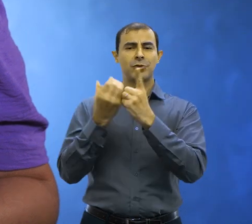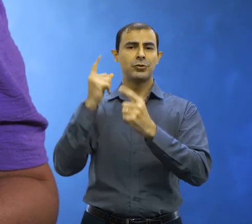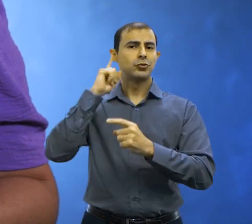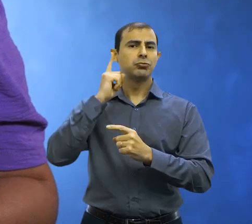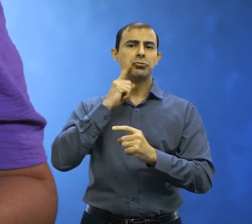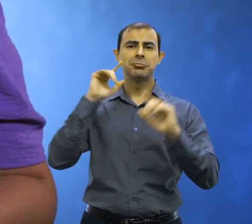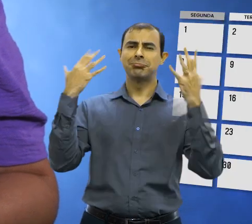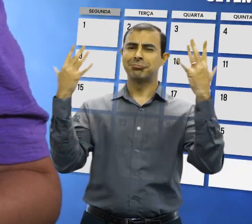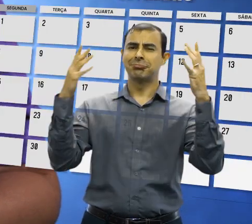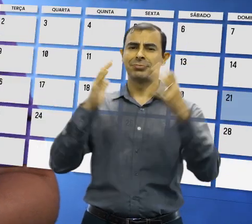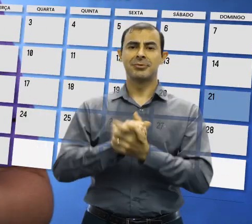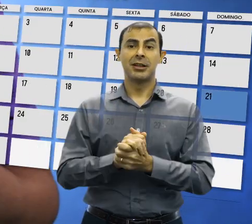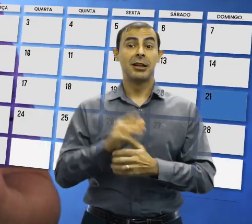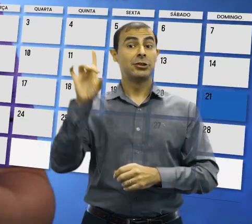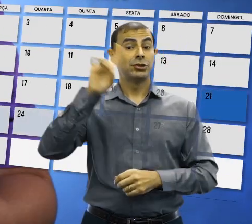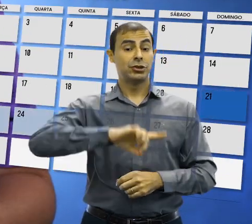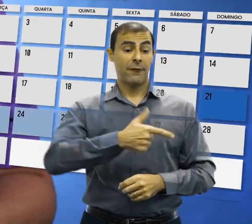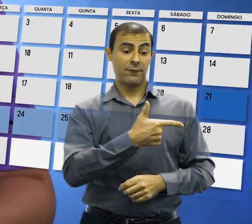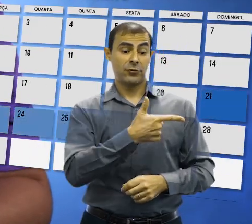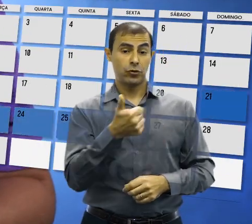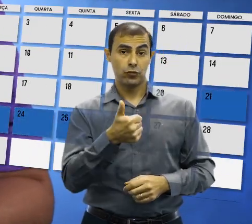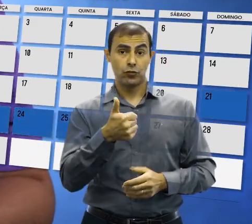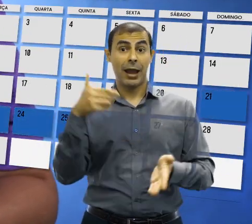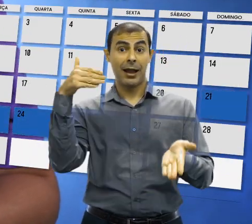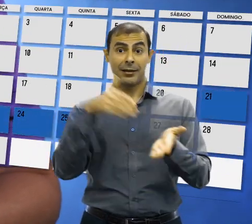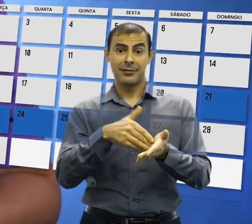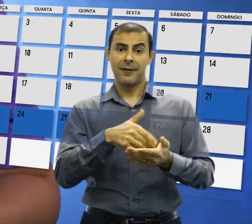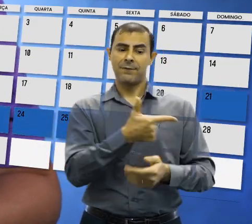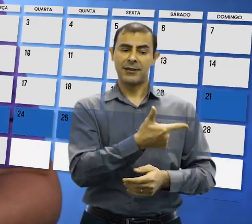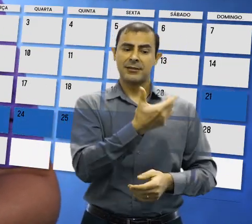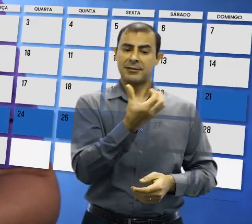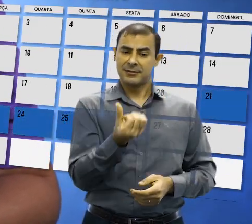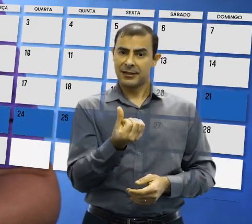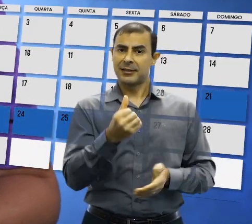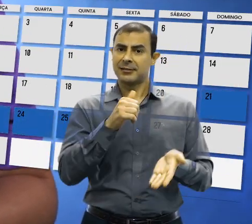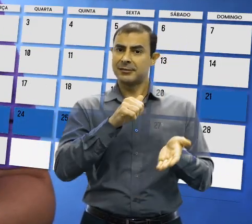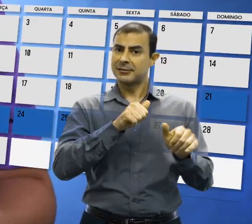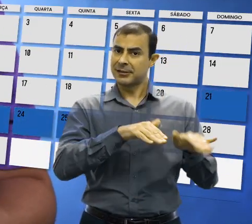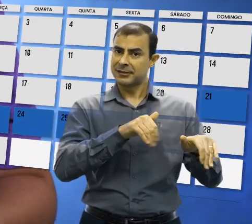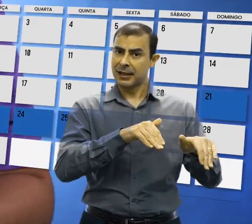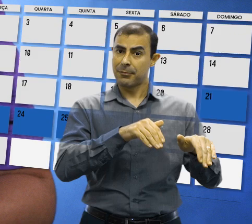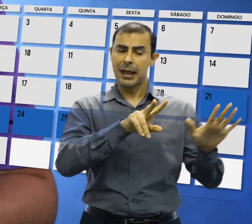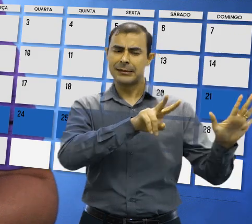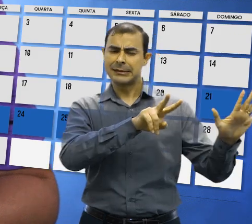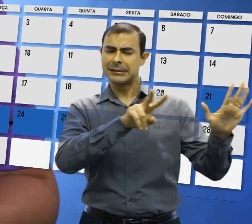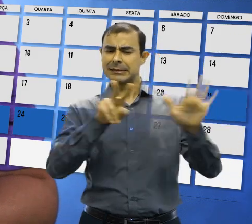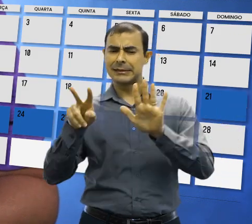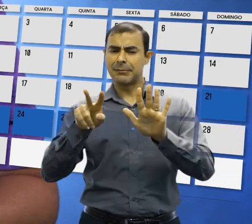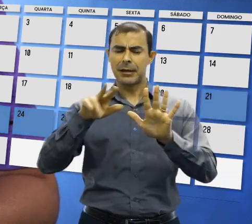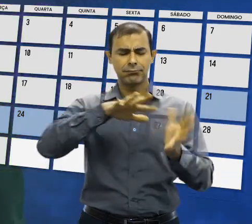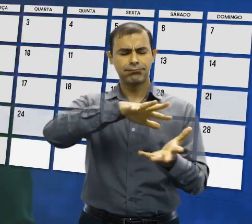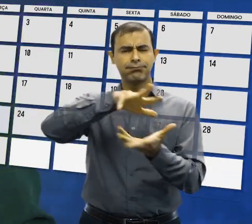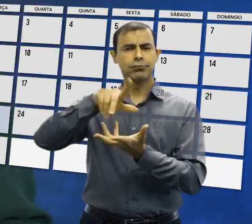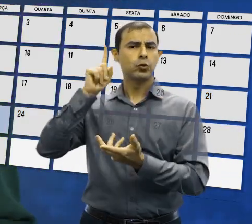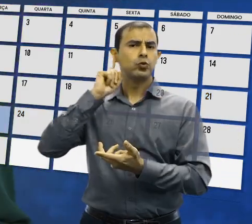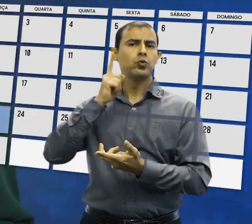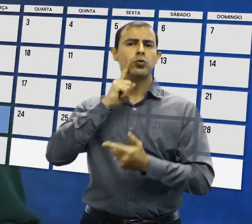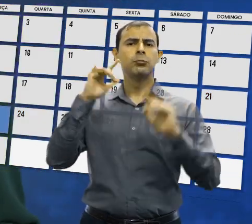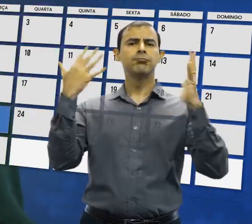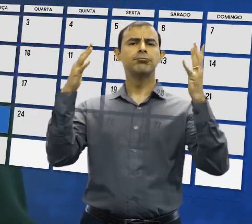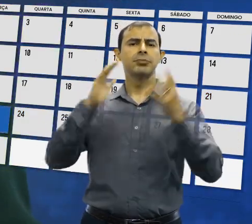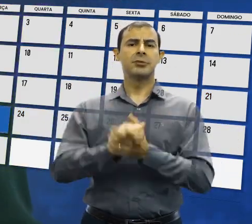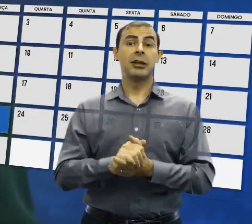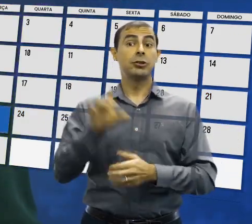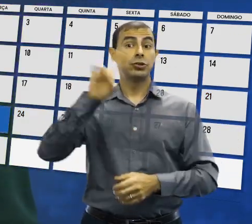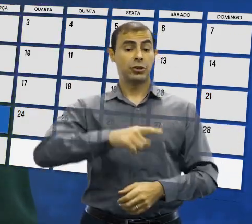comunidade surda. No dia 21 a 26, acontece a Semana Internacional dos Surdos. No dia